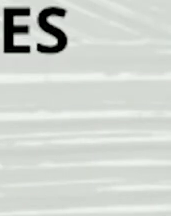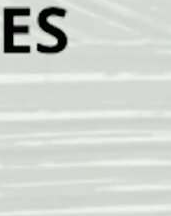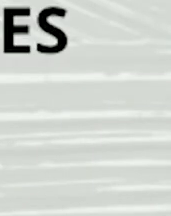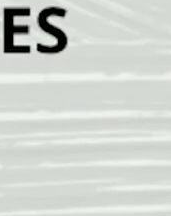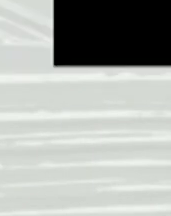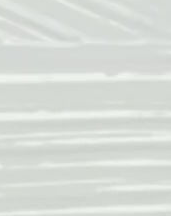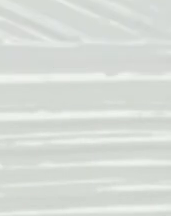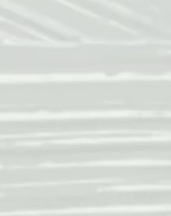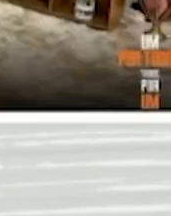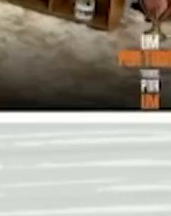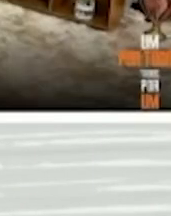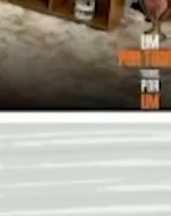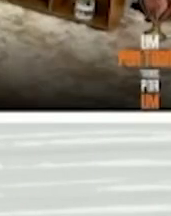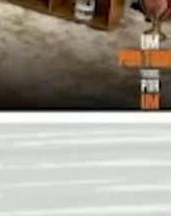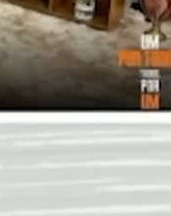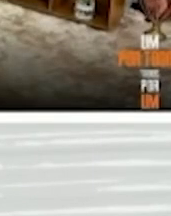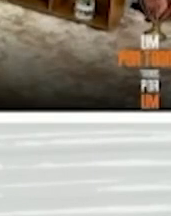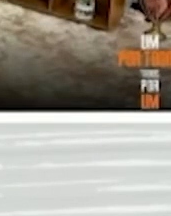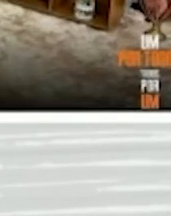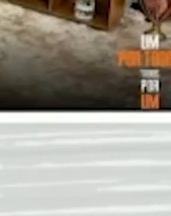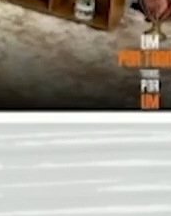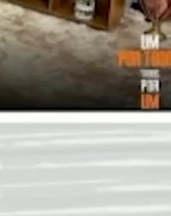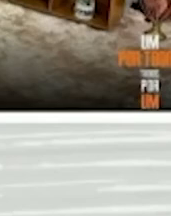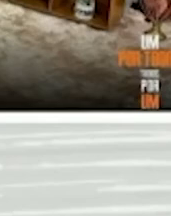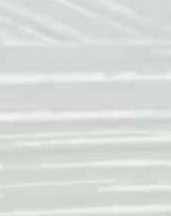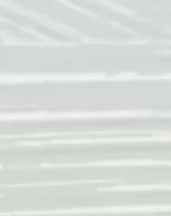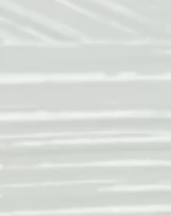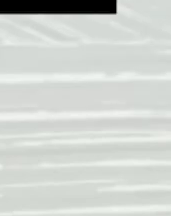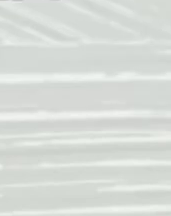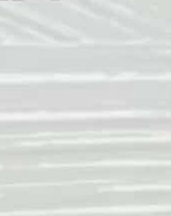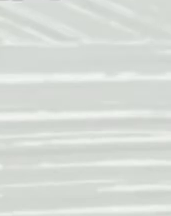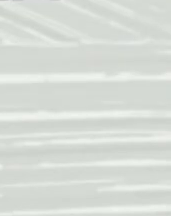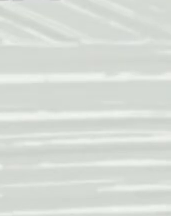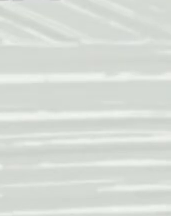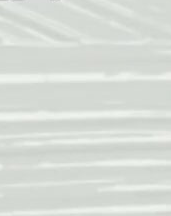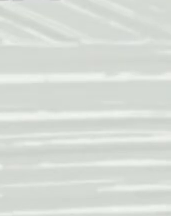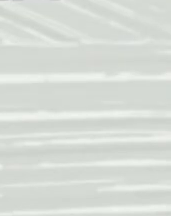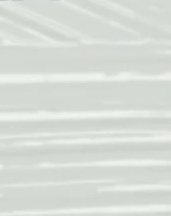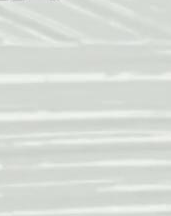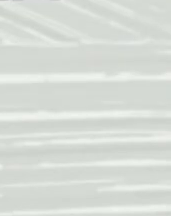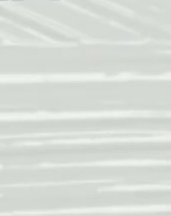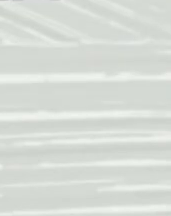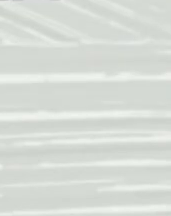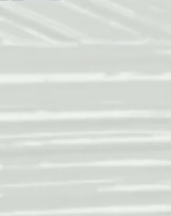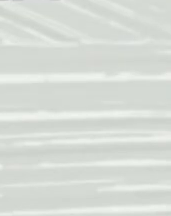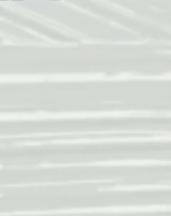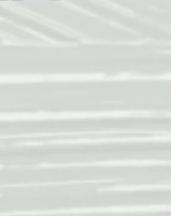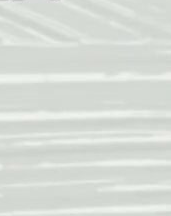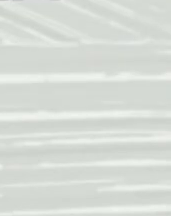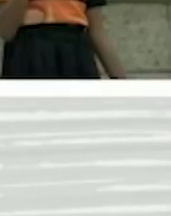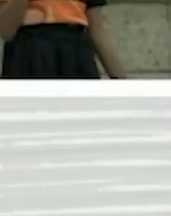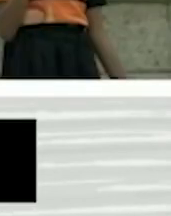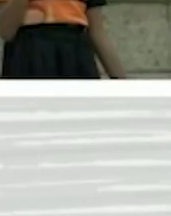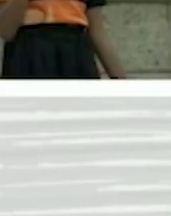Reunião Boys and Girls, Teens em Família, Passando a Bola